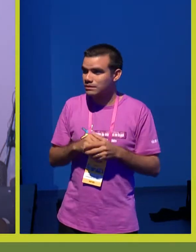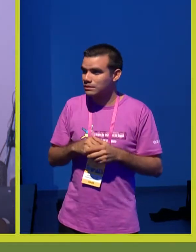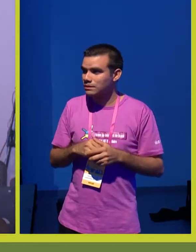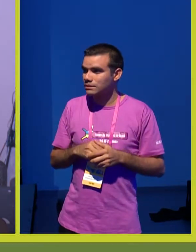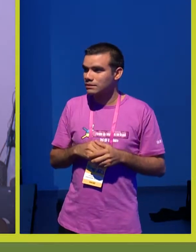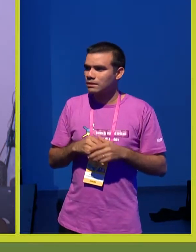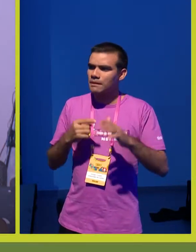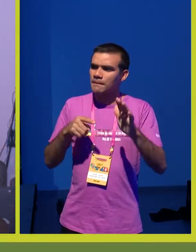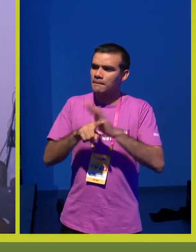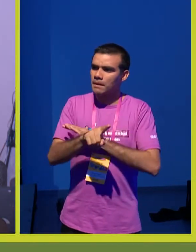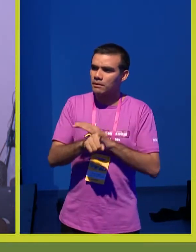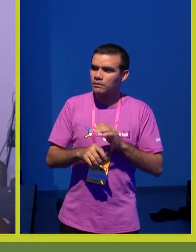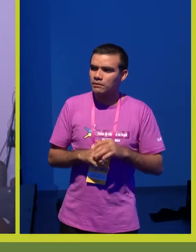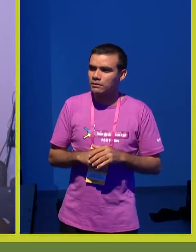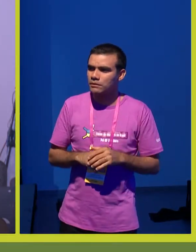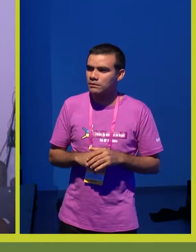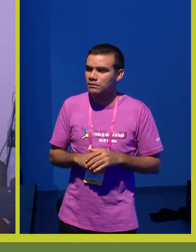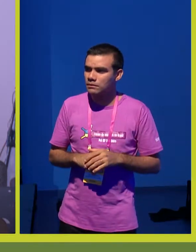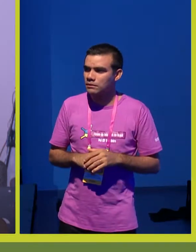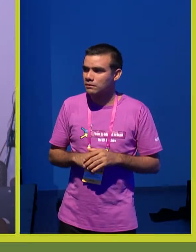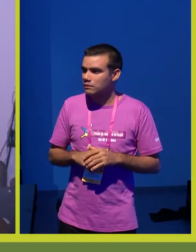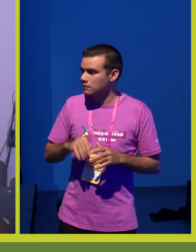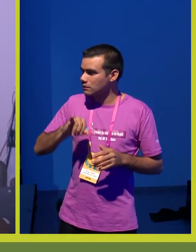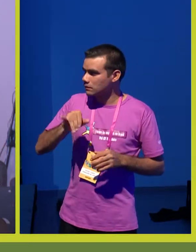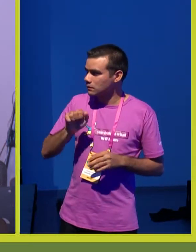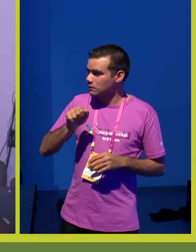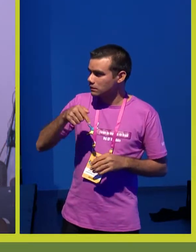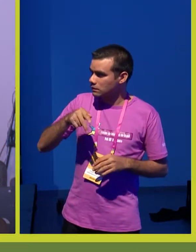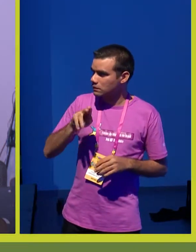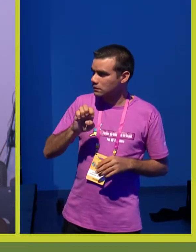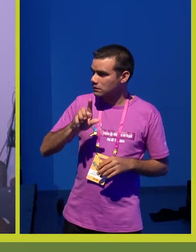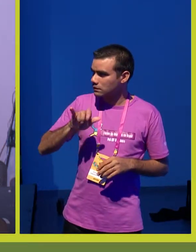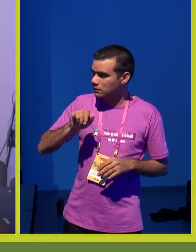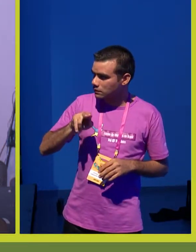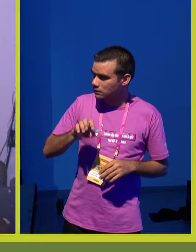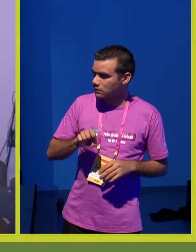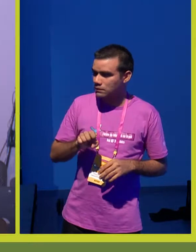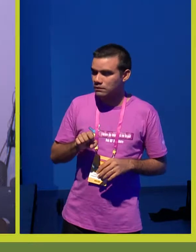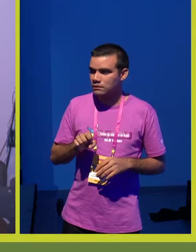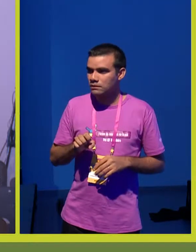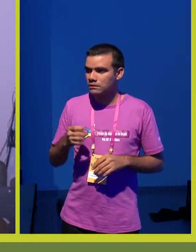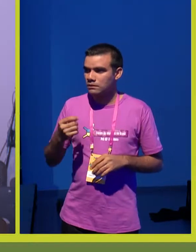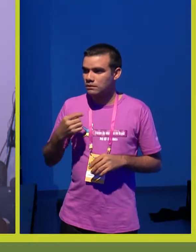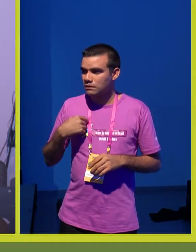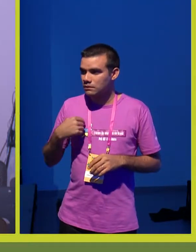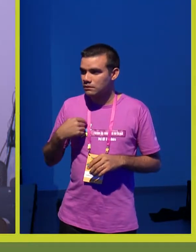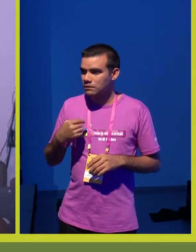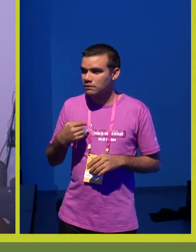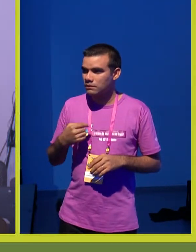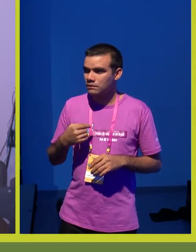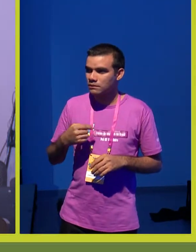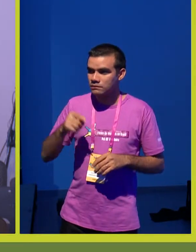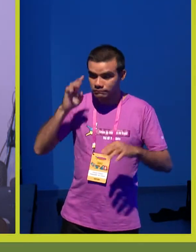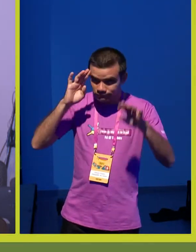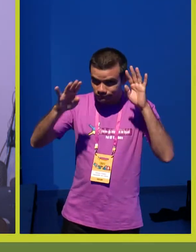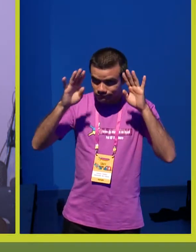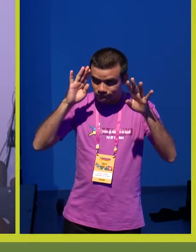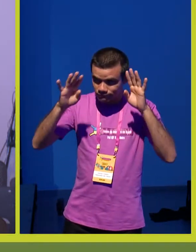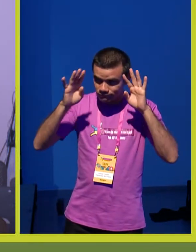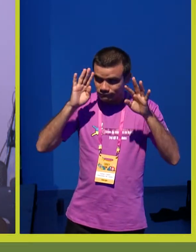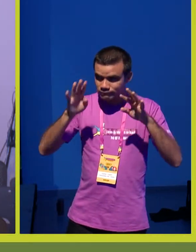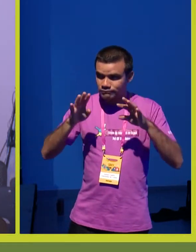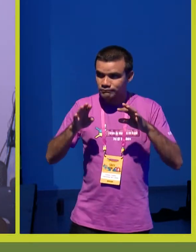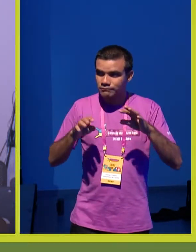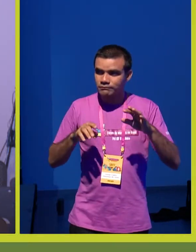a pergunta vai pra Jaqueline que é um ponto que eu assim já parei pra refletir muito e